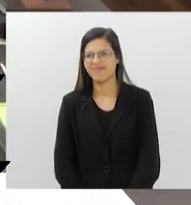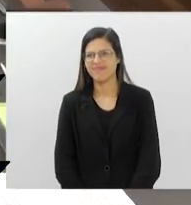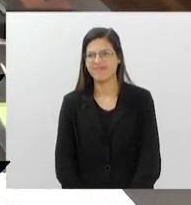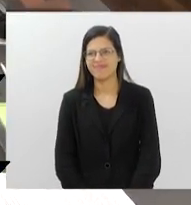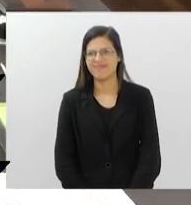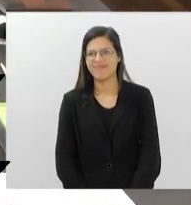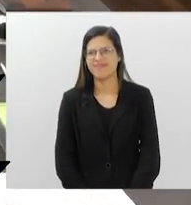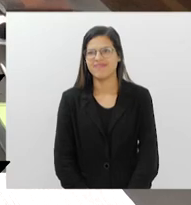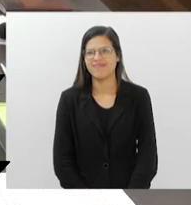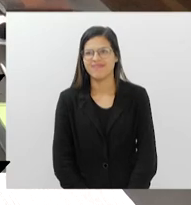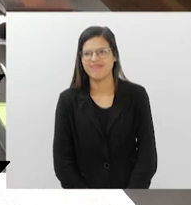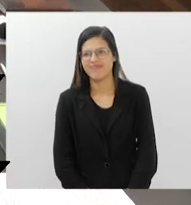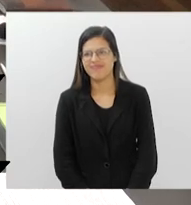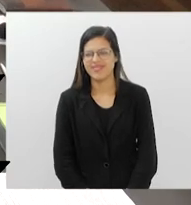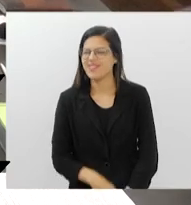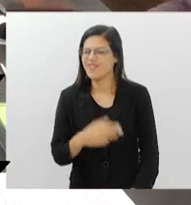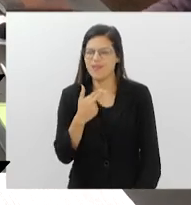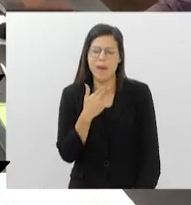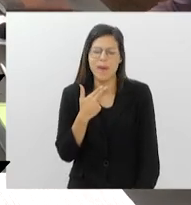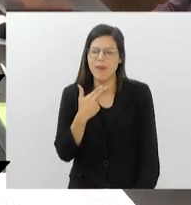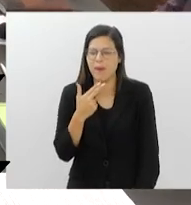reunão falar o que ele